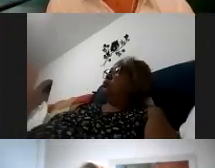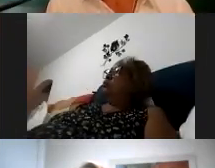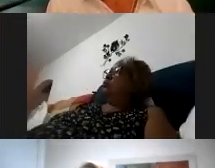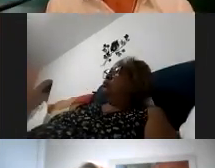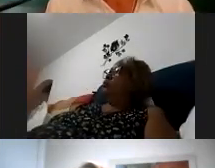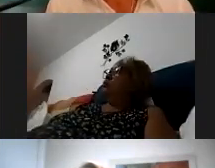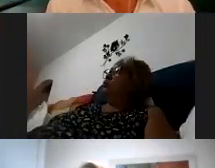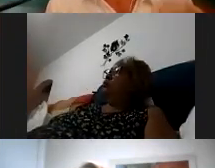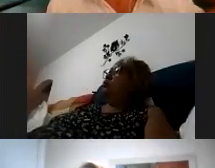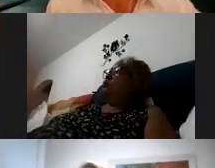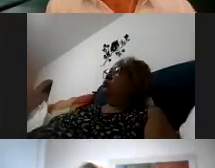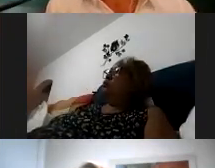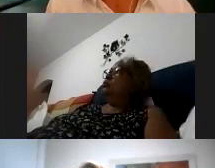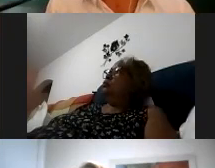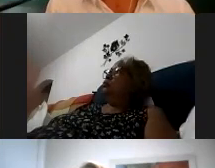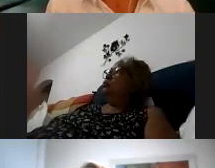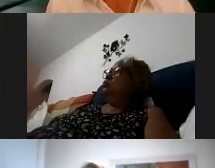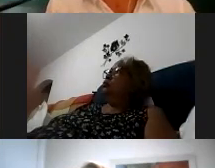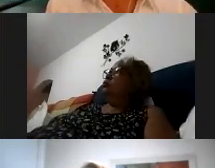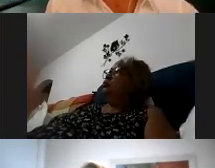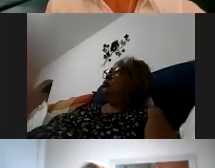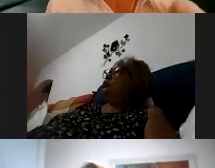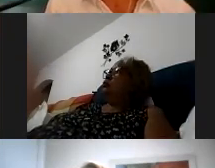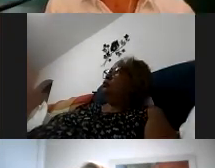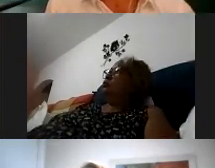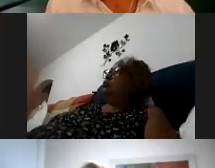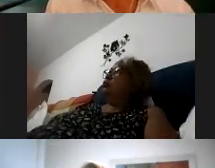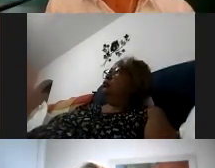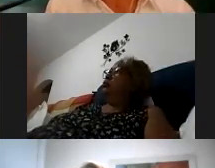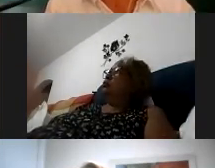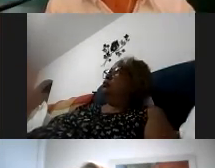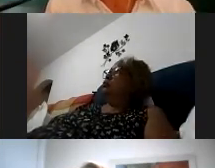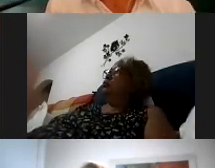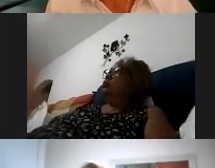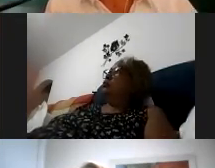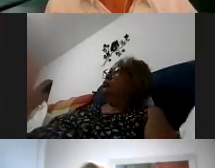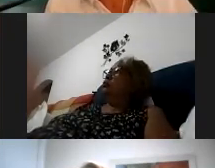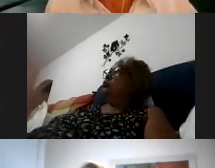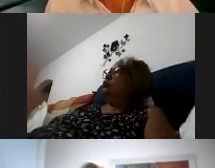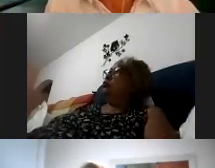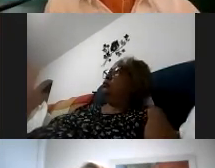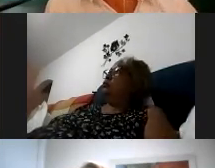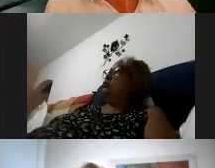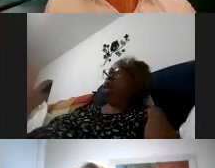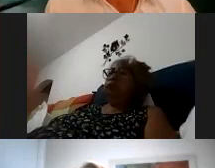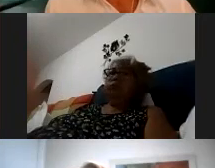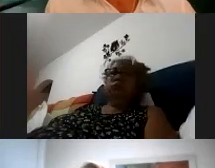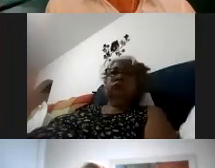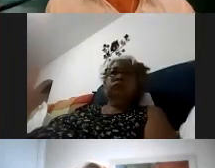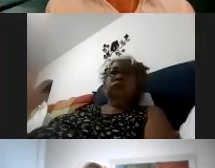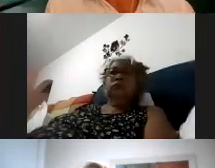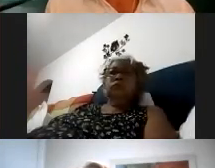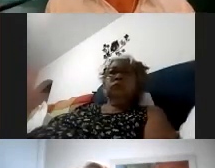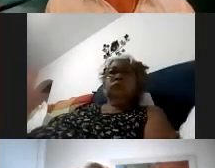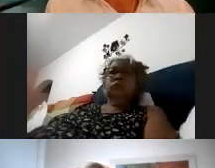esse atendimento, nós elevamos essa deficiência e colocamos ela à frente daquele sujeito. E um